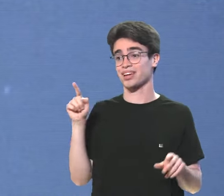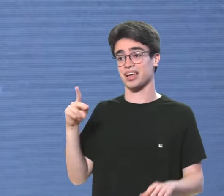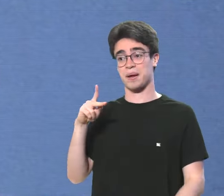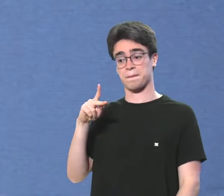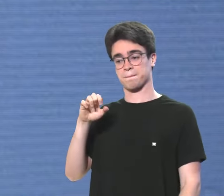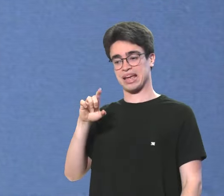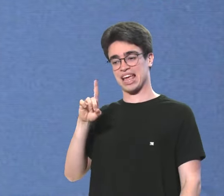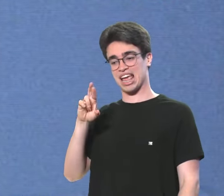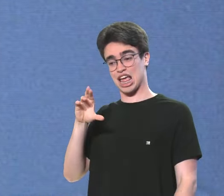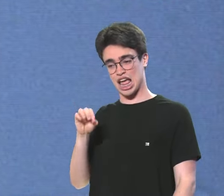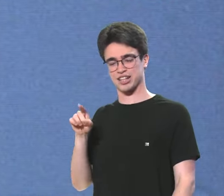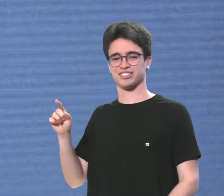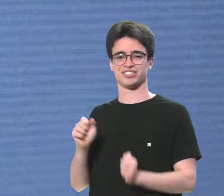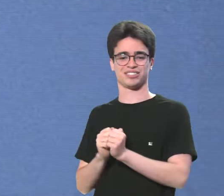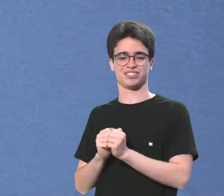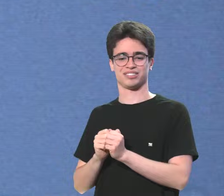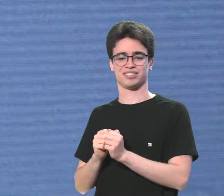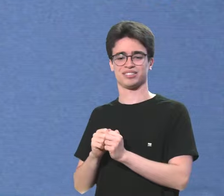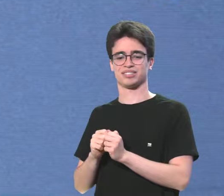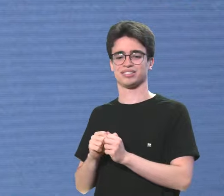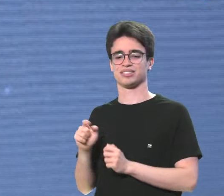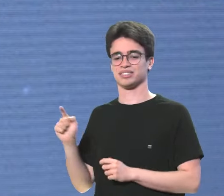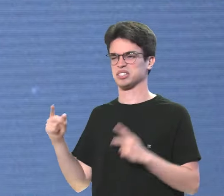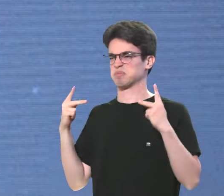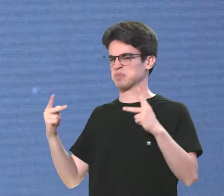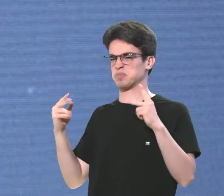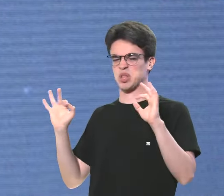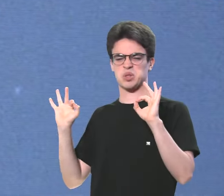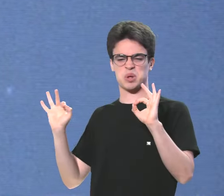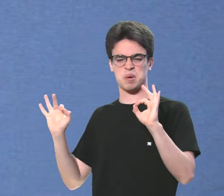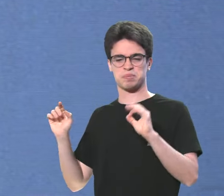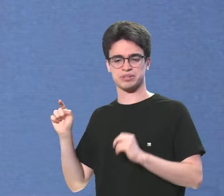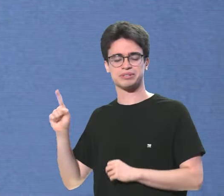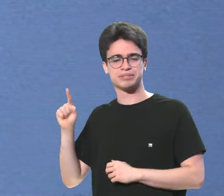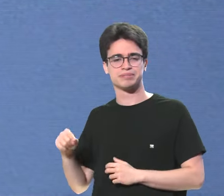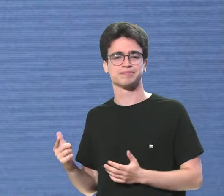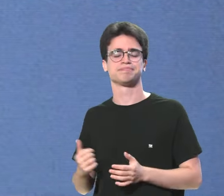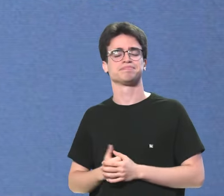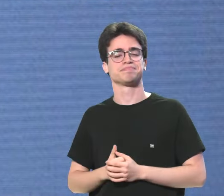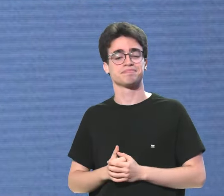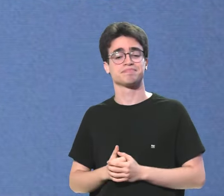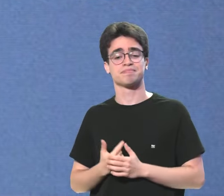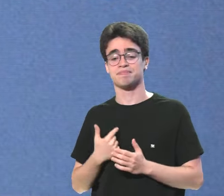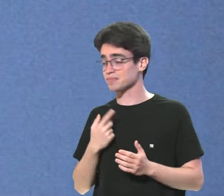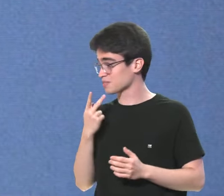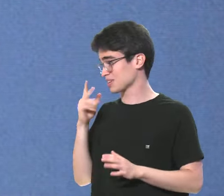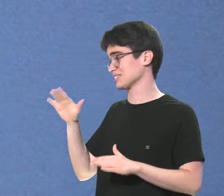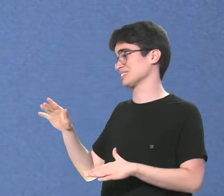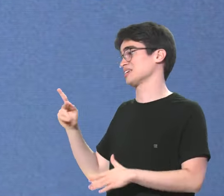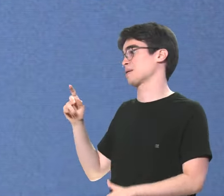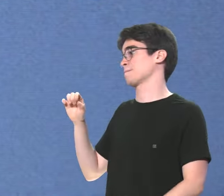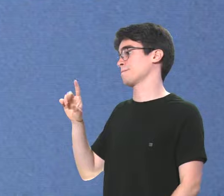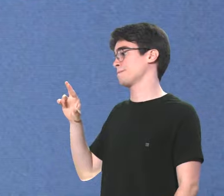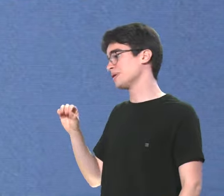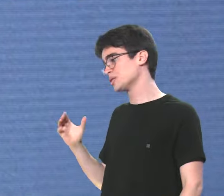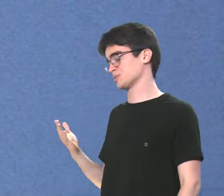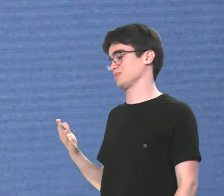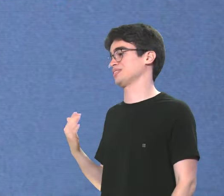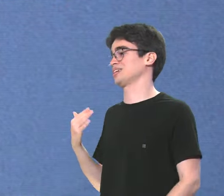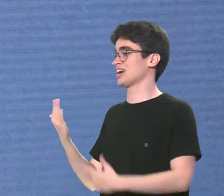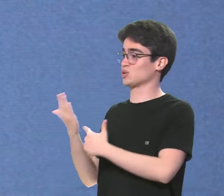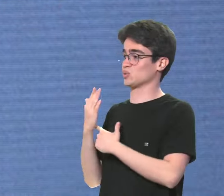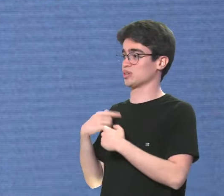tava lá Pastor Pedro e eu ele prega muito bem gente tá cheguei nele e falei Pedro Cara